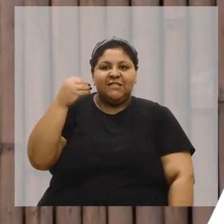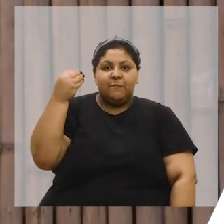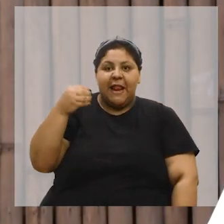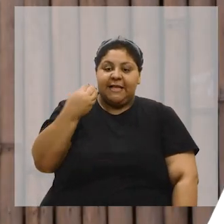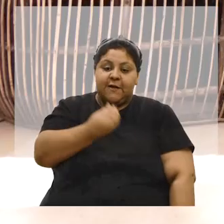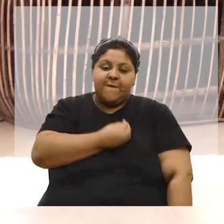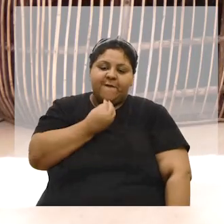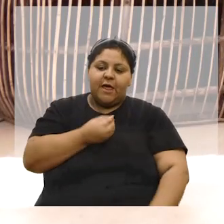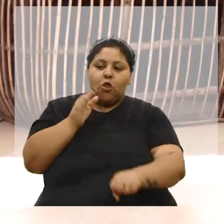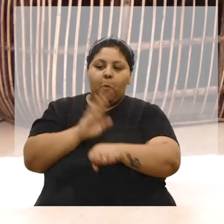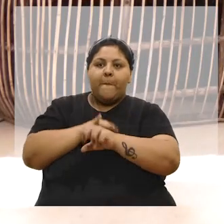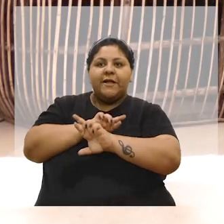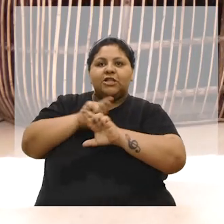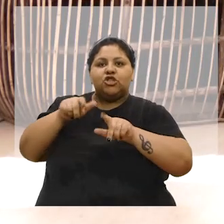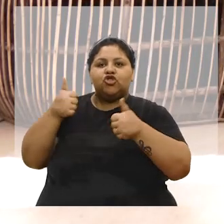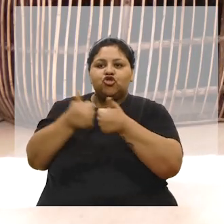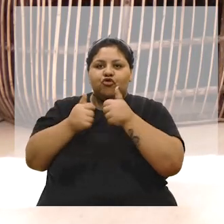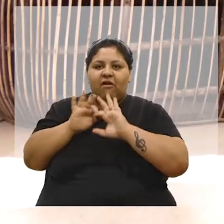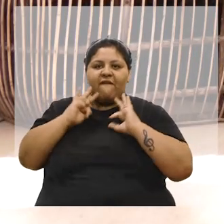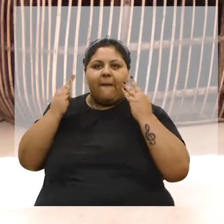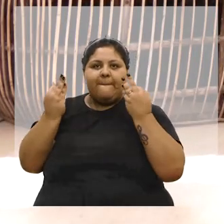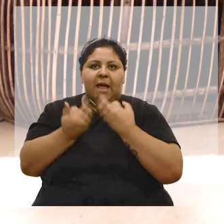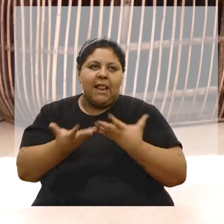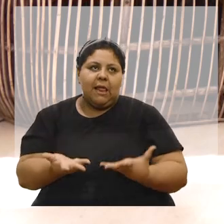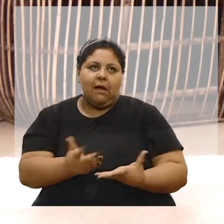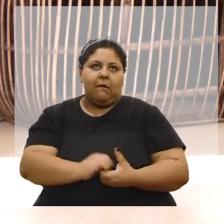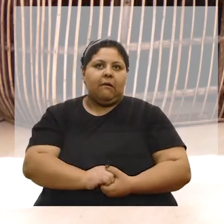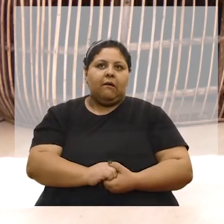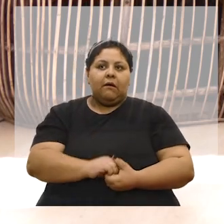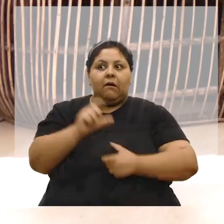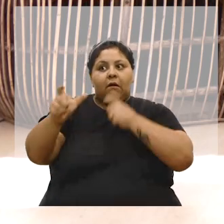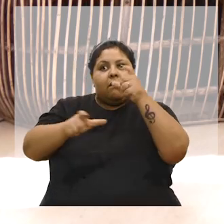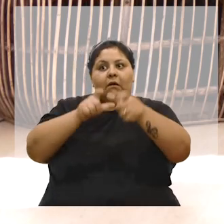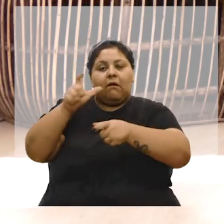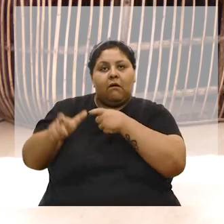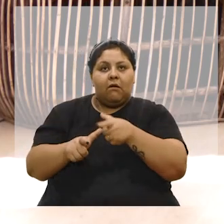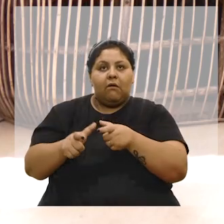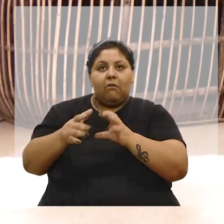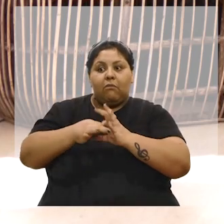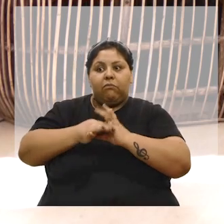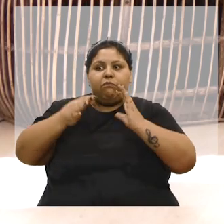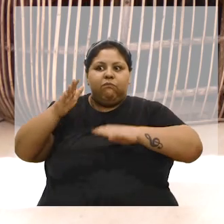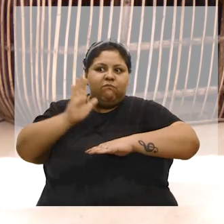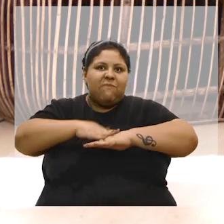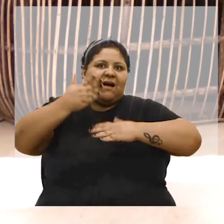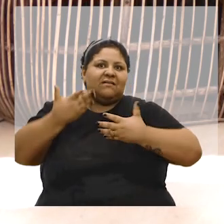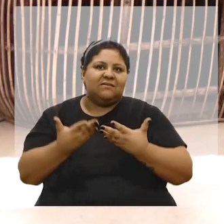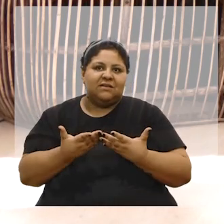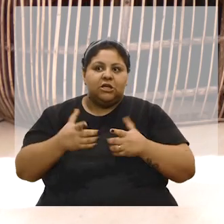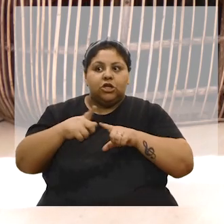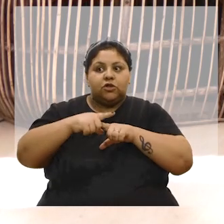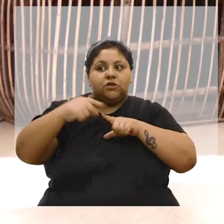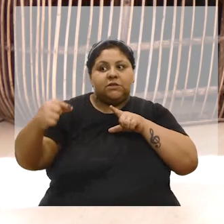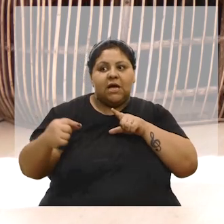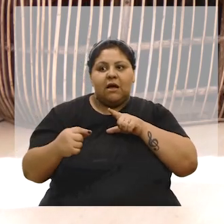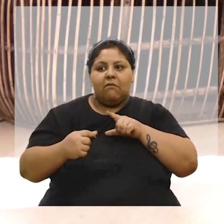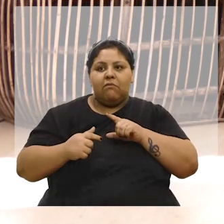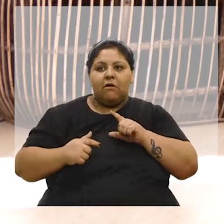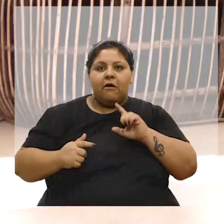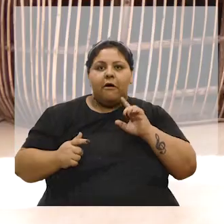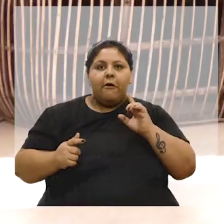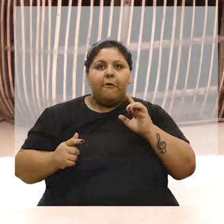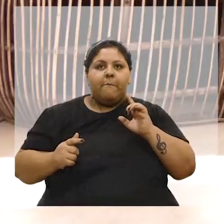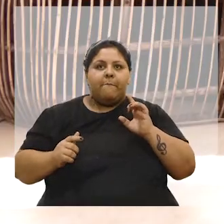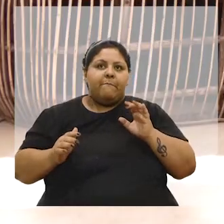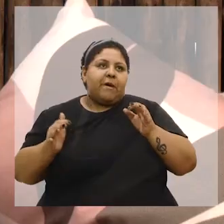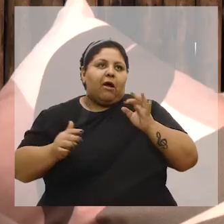experiências, Exato. vivendo momentos diferentes com a família, né? Então as pessoas estão se permitindo mais sair para